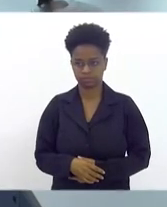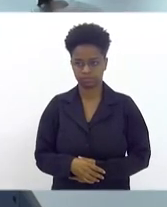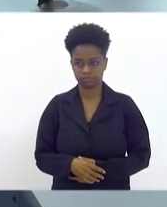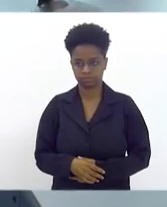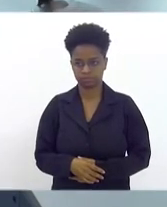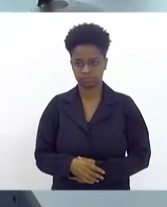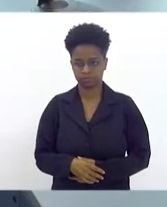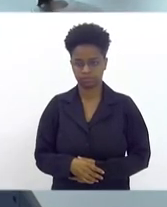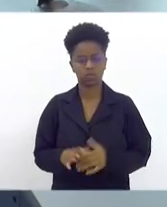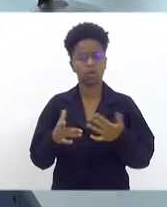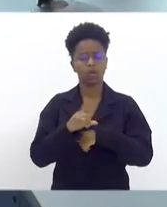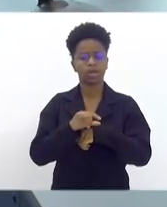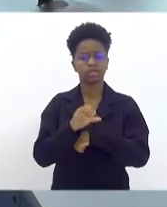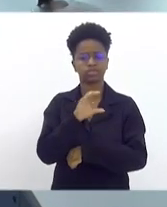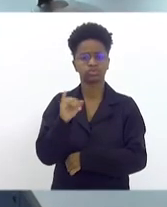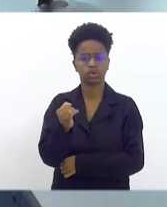Que horas é essa, CJ?